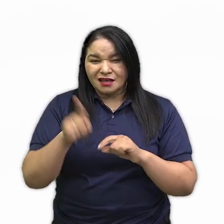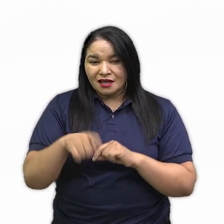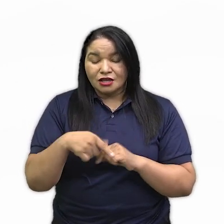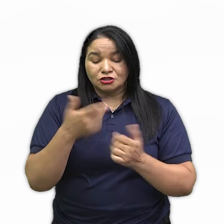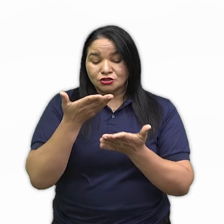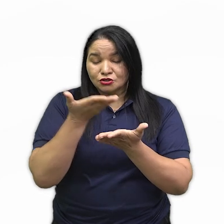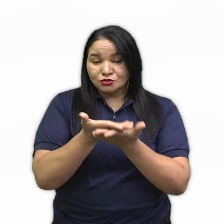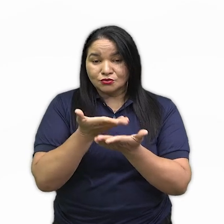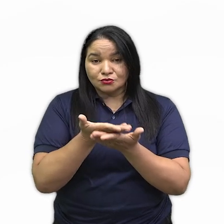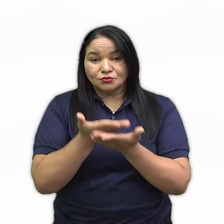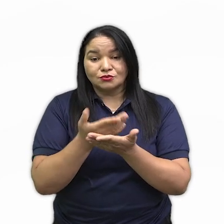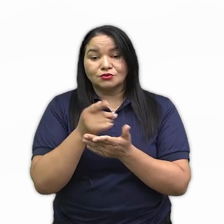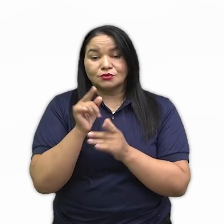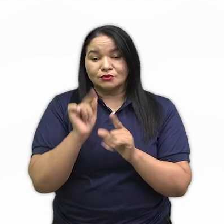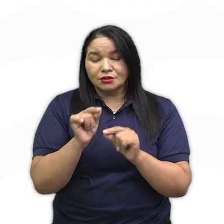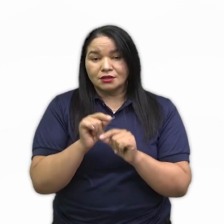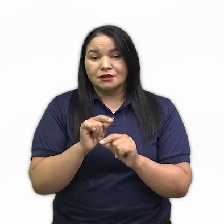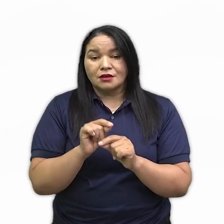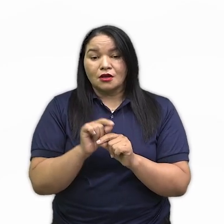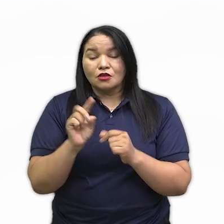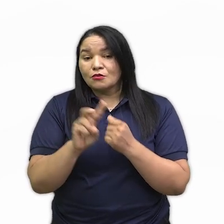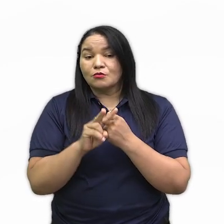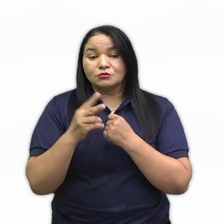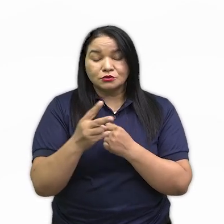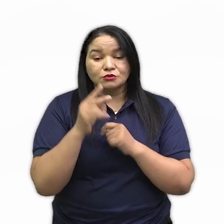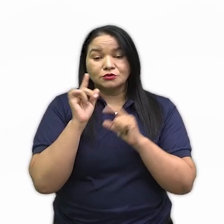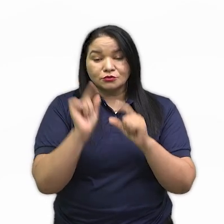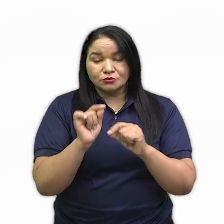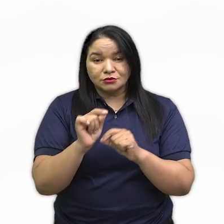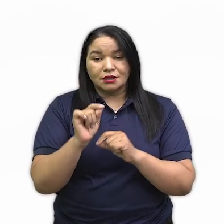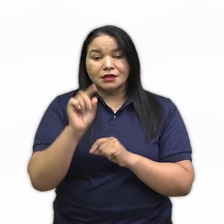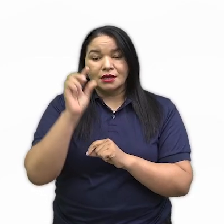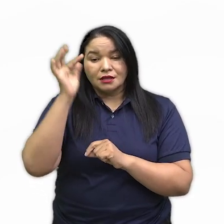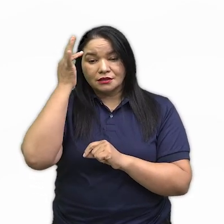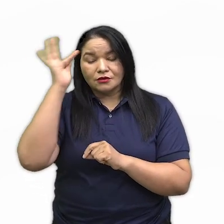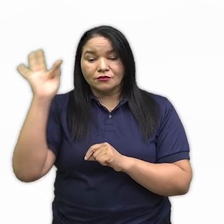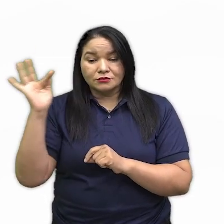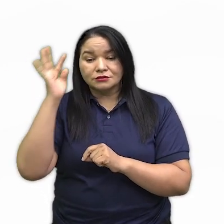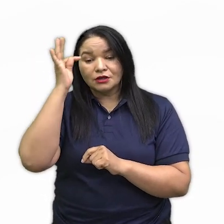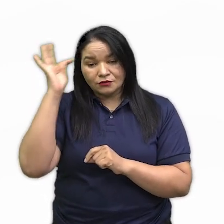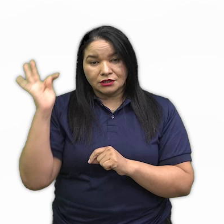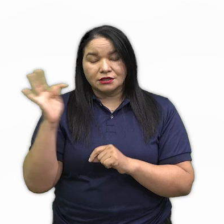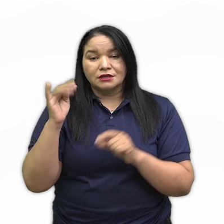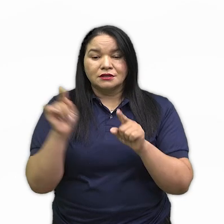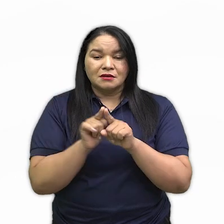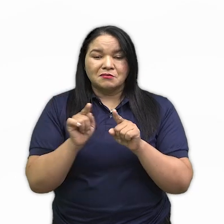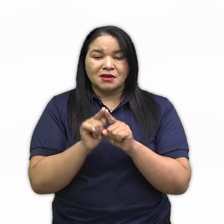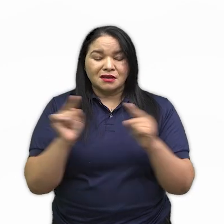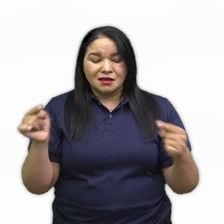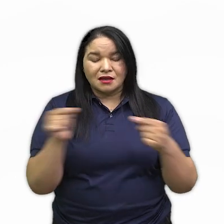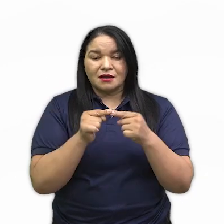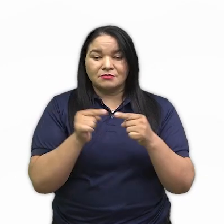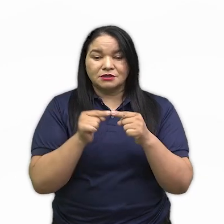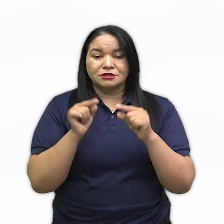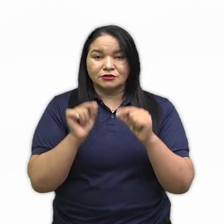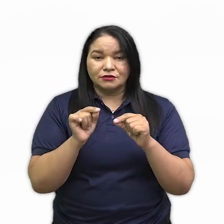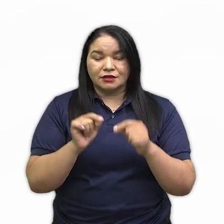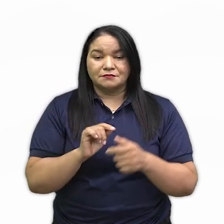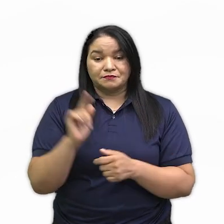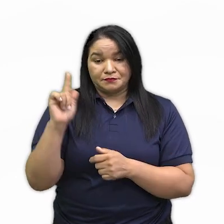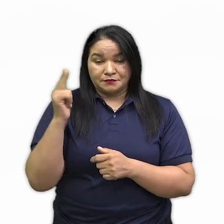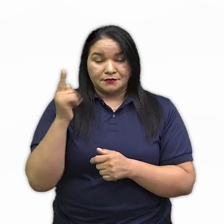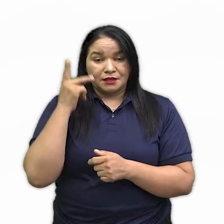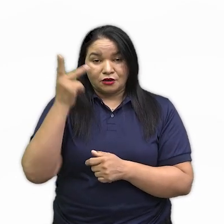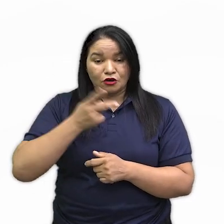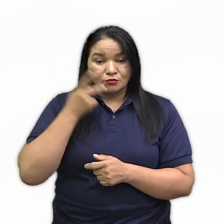estuda ali do ponto de vista teórico aquilo que vai ser utilizado e apropriado pela